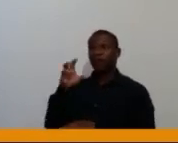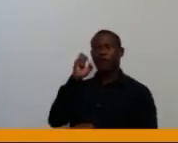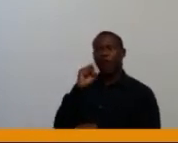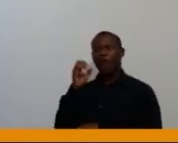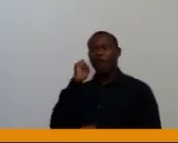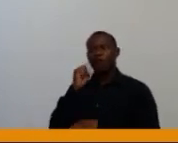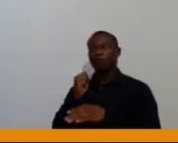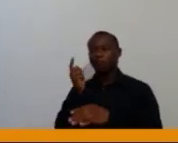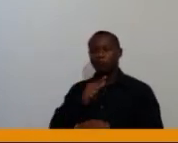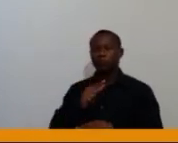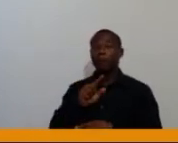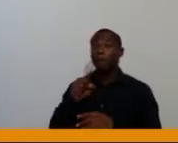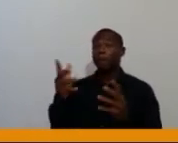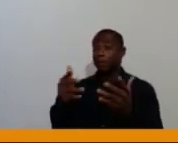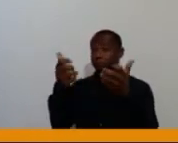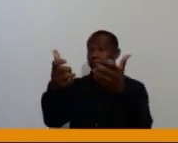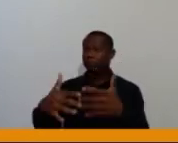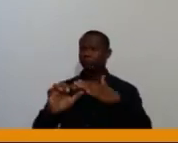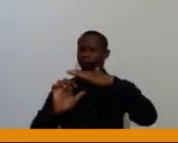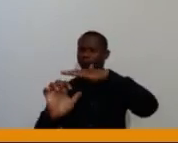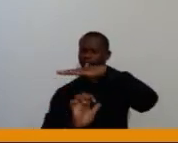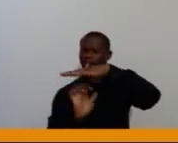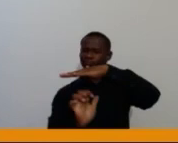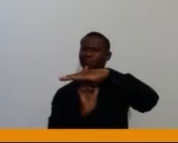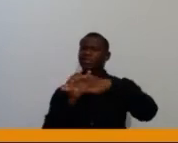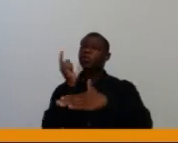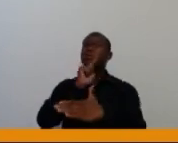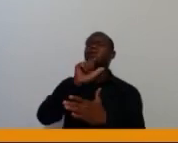as empresas, como é que foi feito?